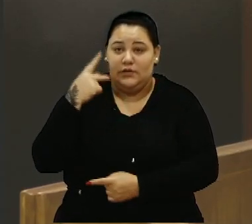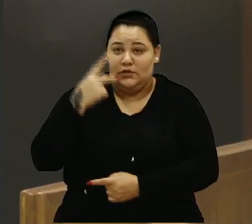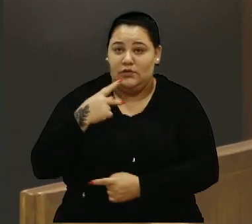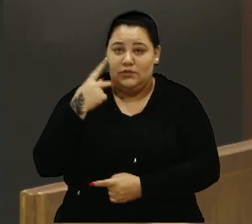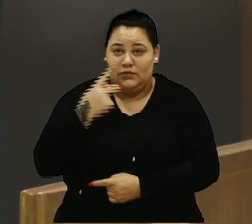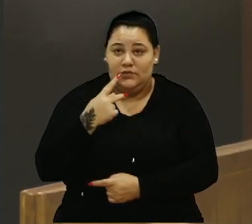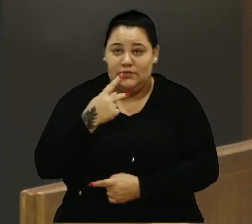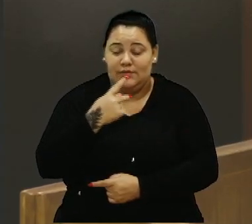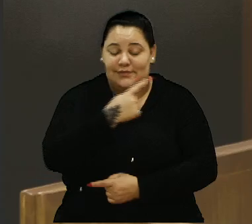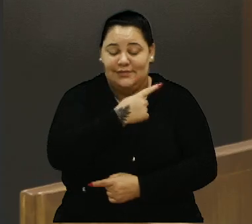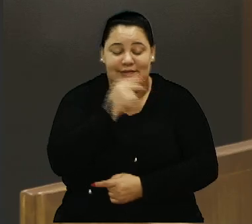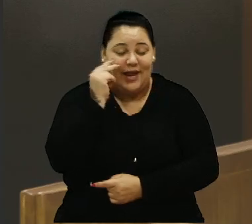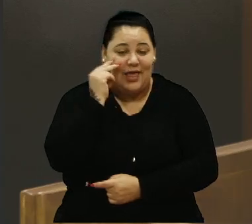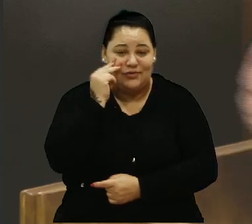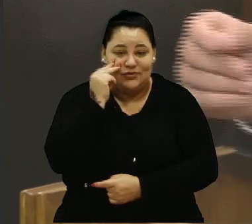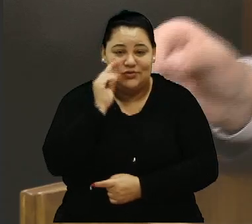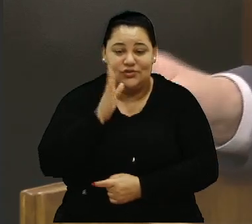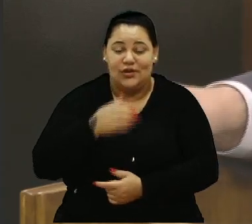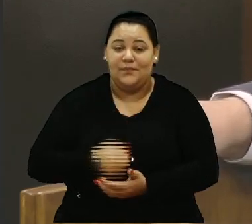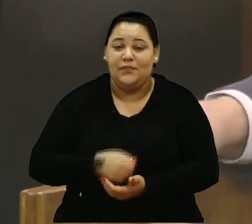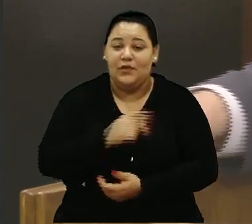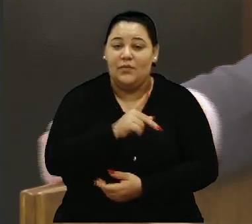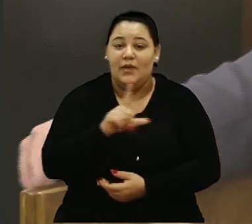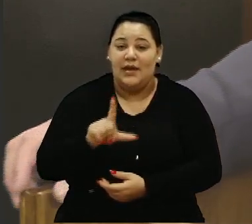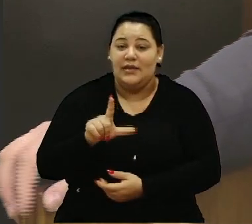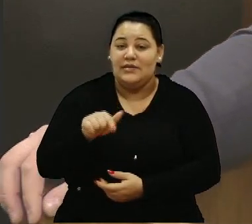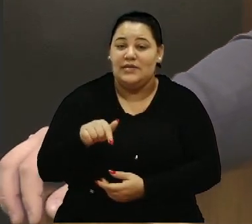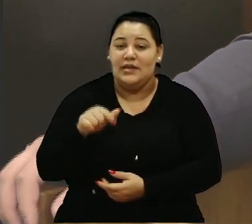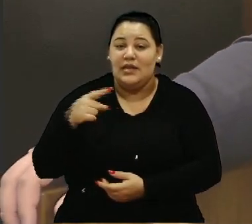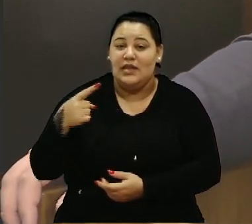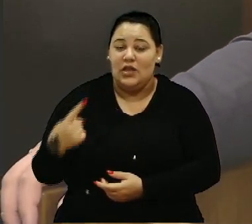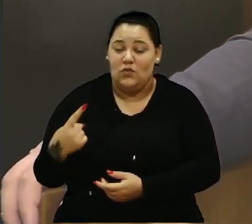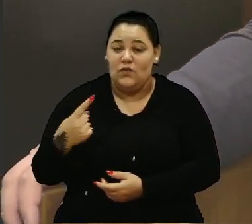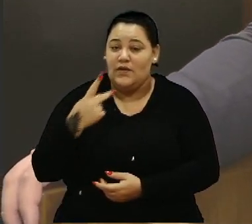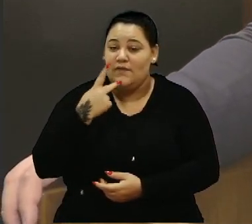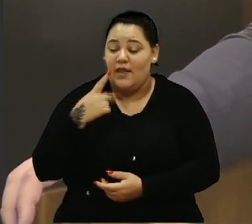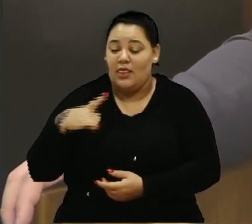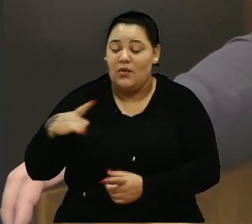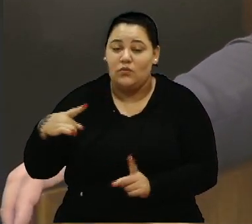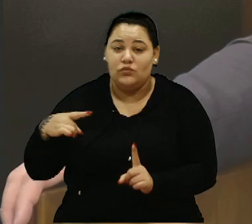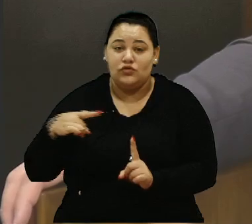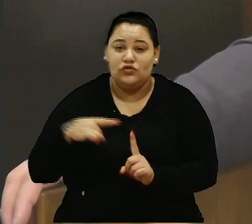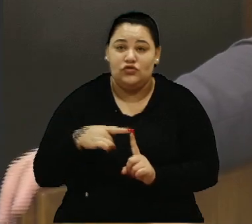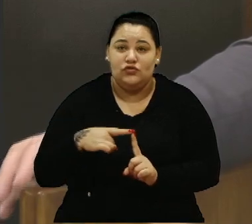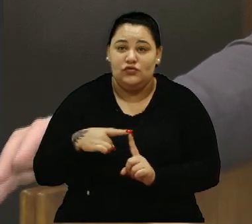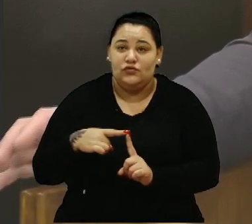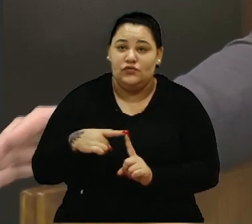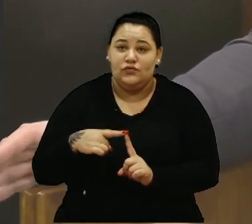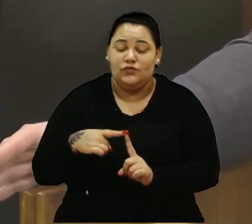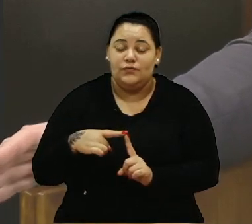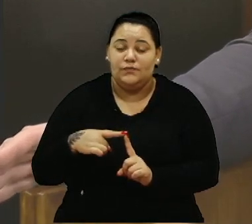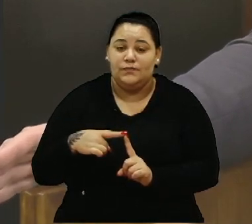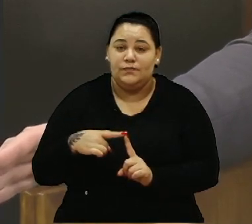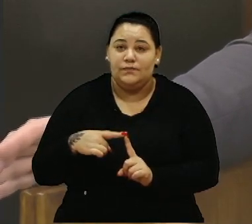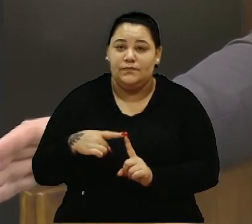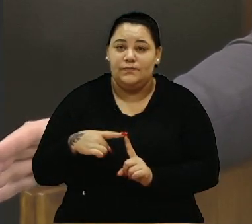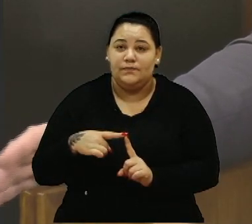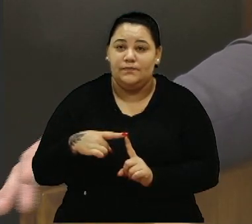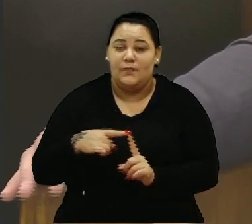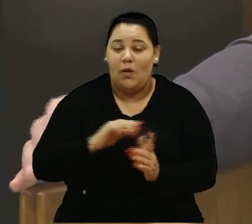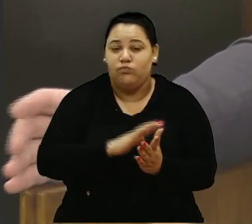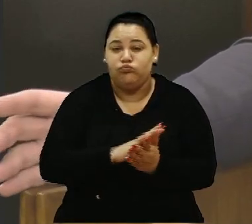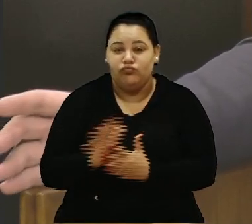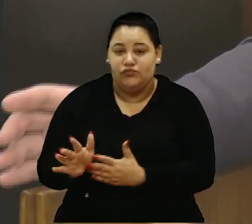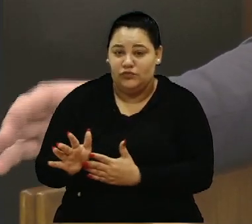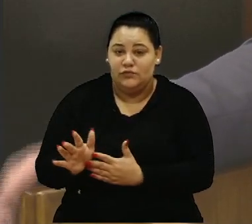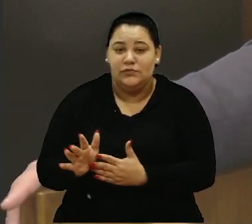vereador Cláudio Libardi, o PL 71, que justamente visa combater, dentre outras coisas, esta